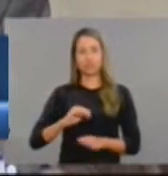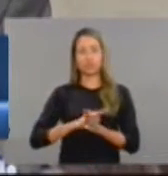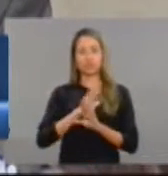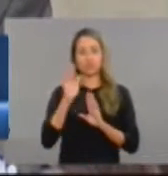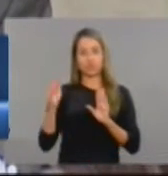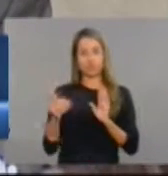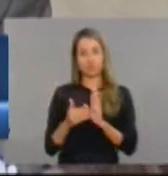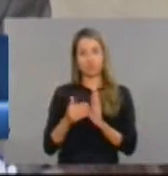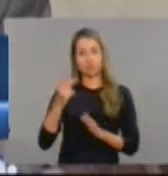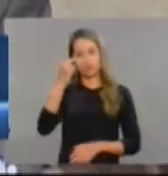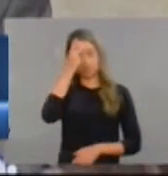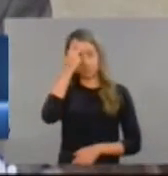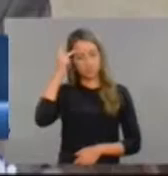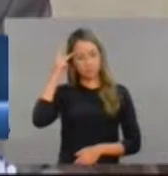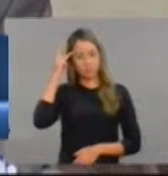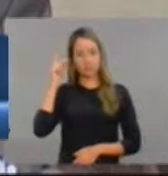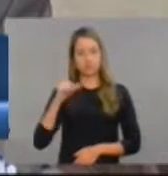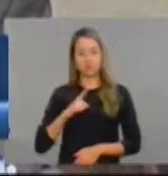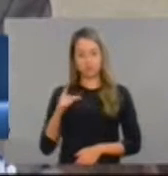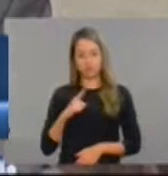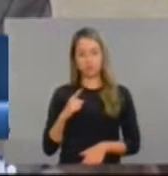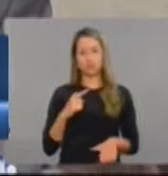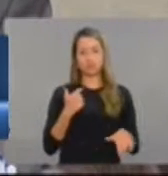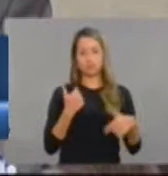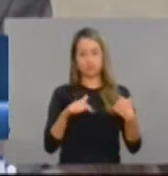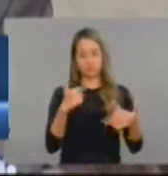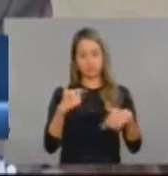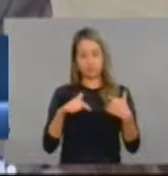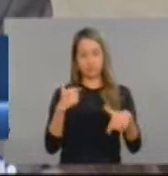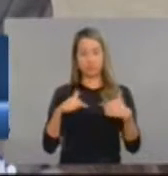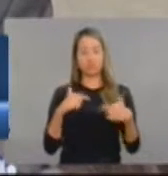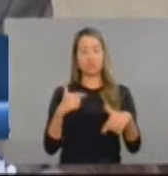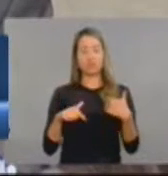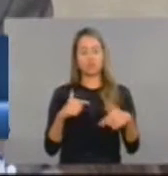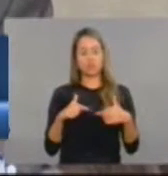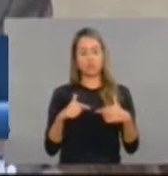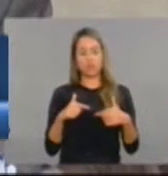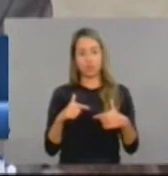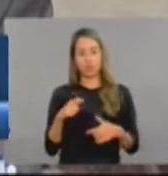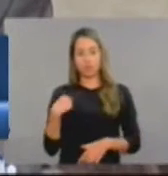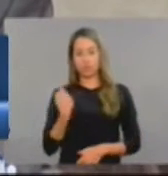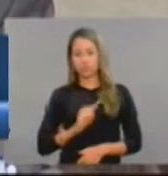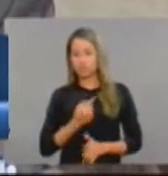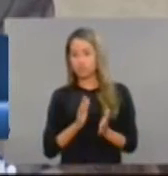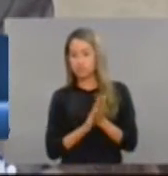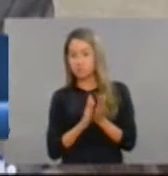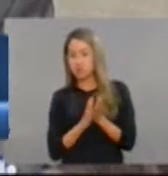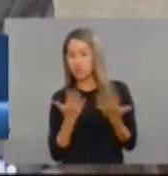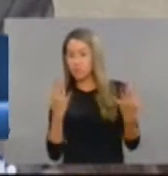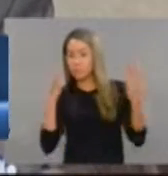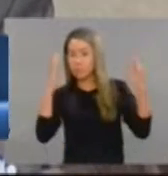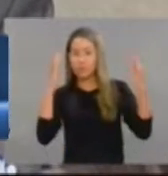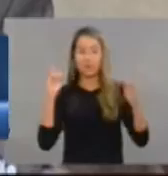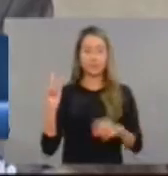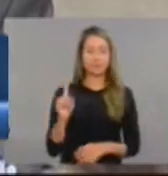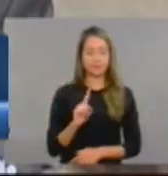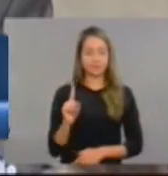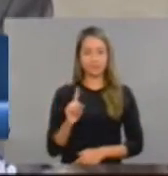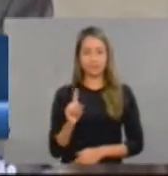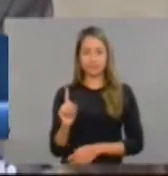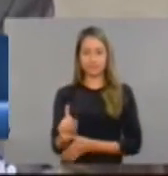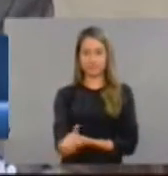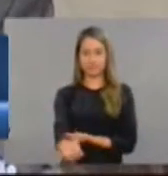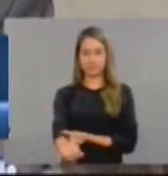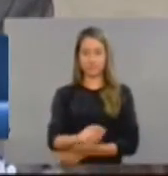T obtido resultados que não nós não comemoramos mas que fazem com que nós